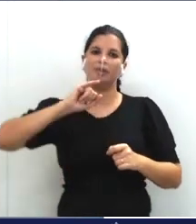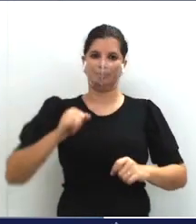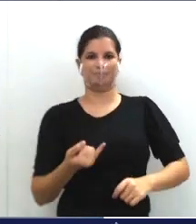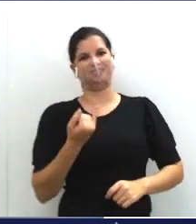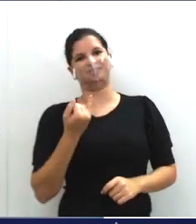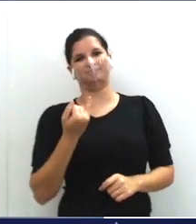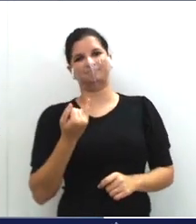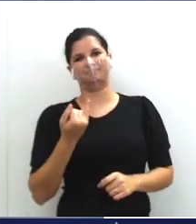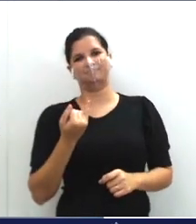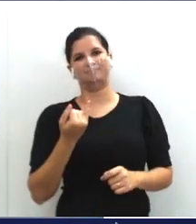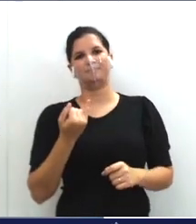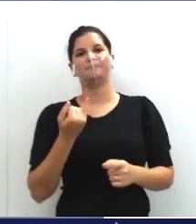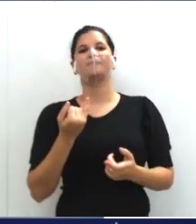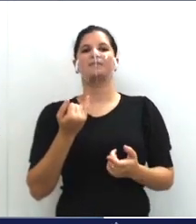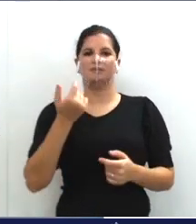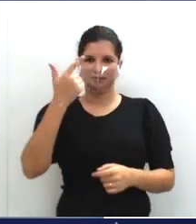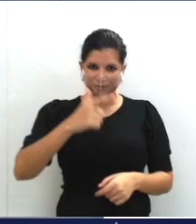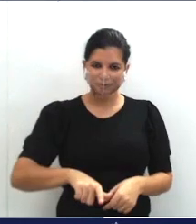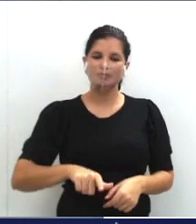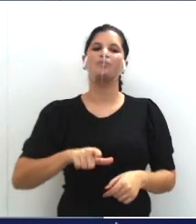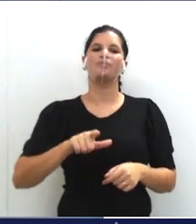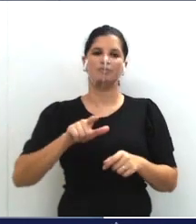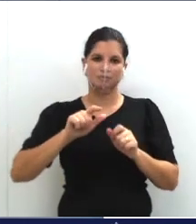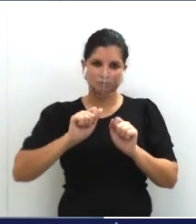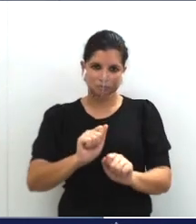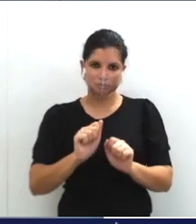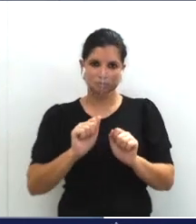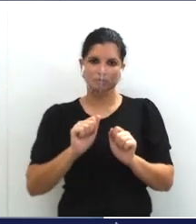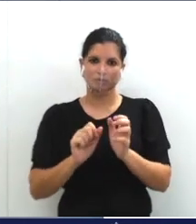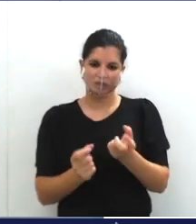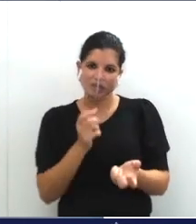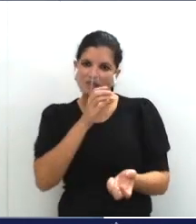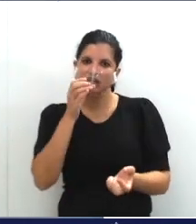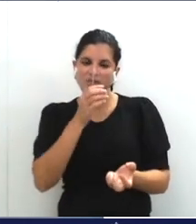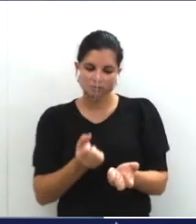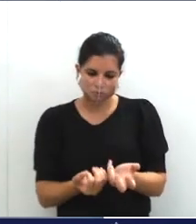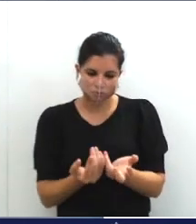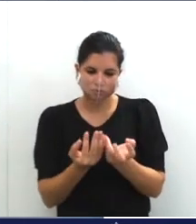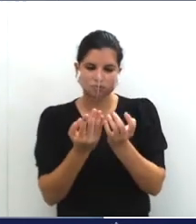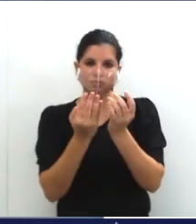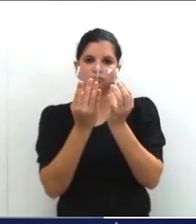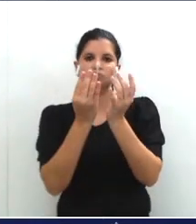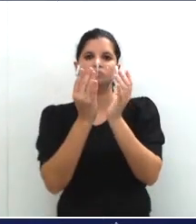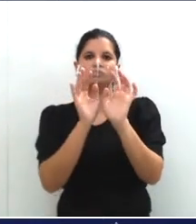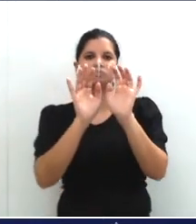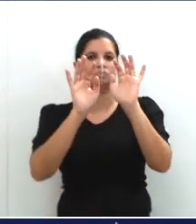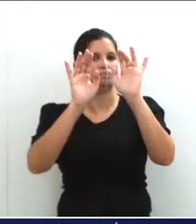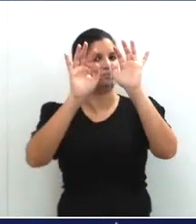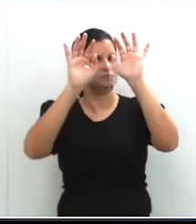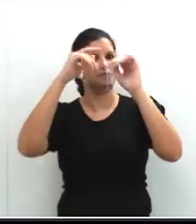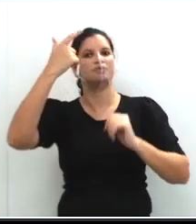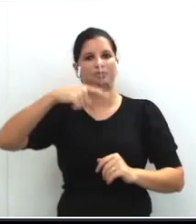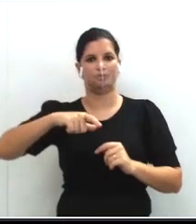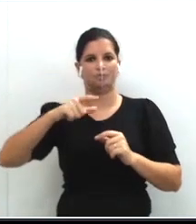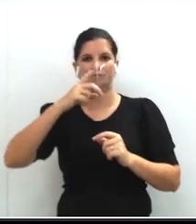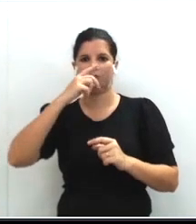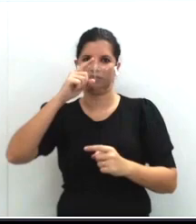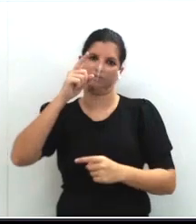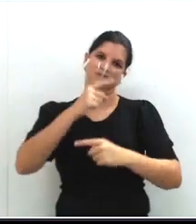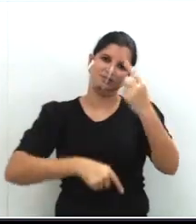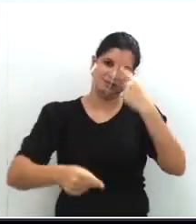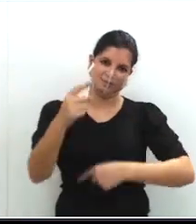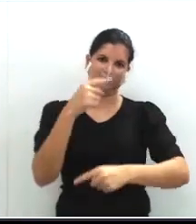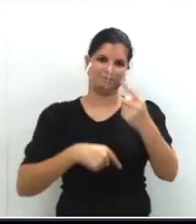ela é reaproveitada para ser vaporizada novamente. E aí a gente fala sobre